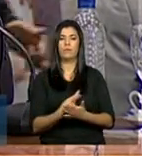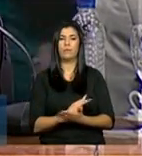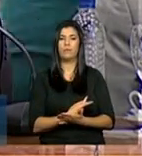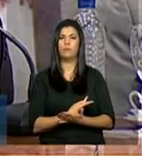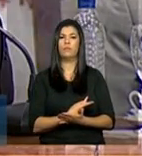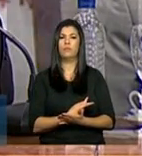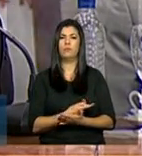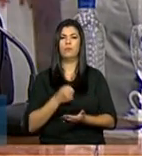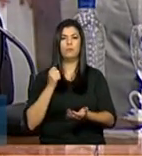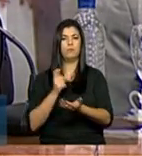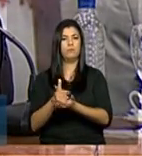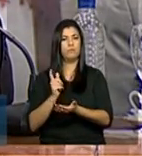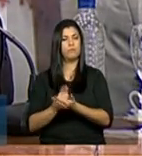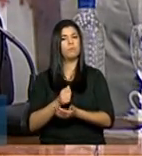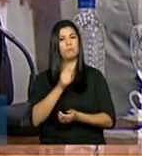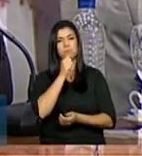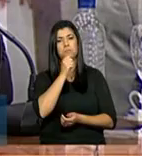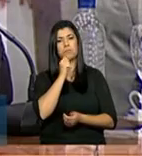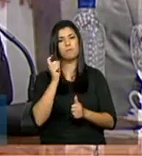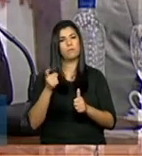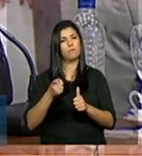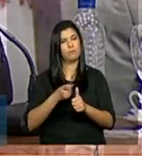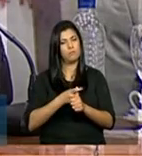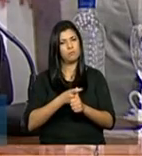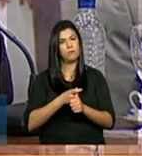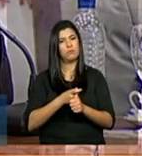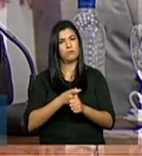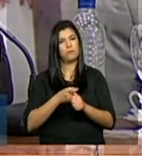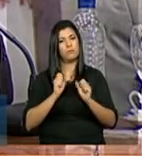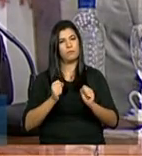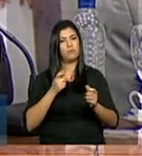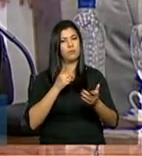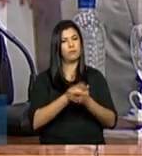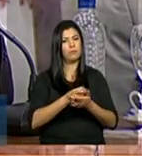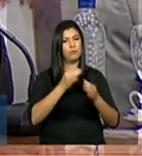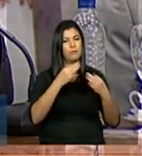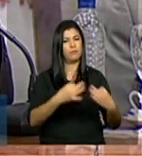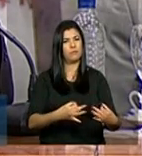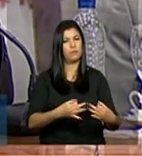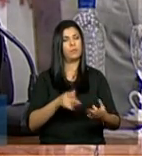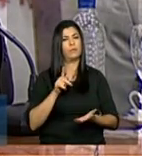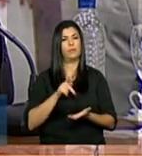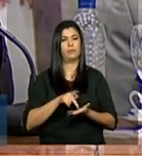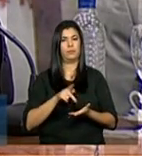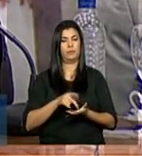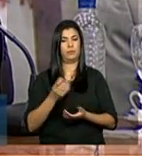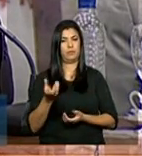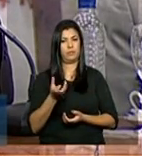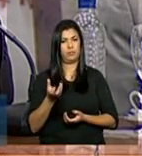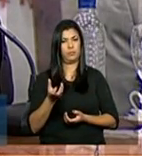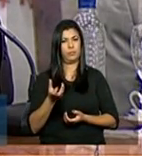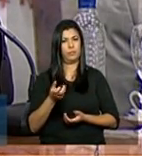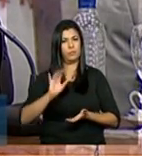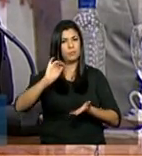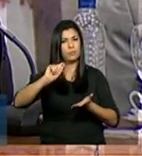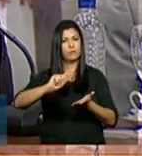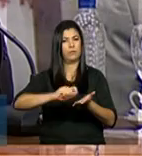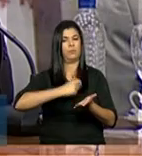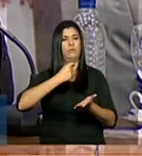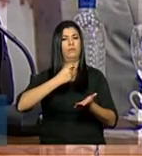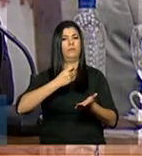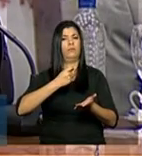a pagamentos ainda pendentes regularizada. Na verdade, é bom que se registre